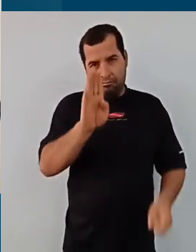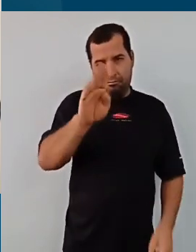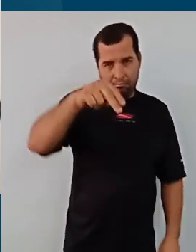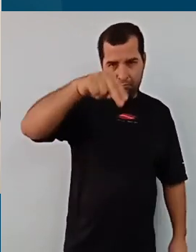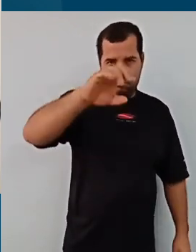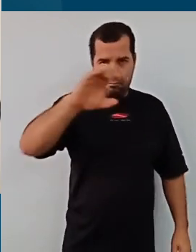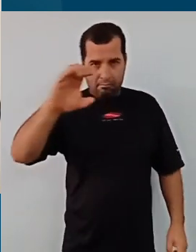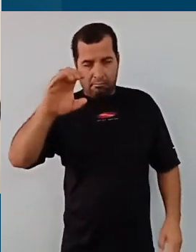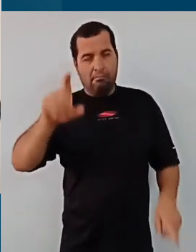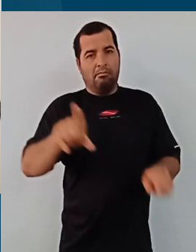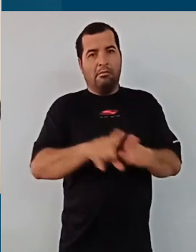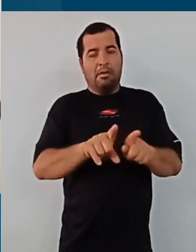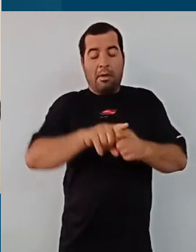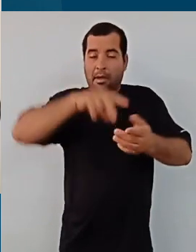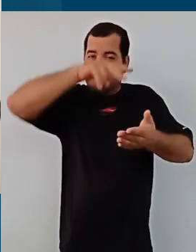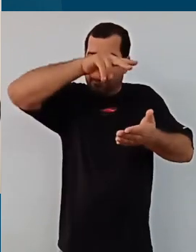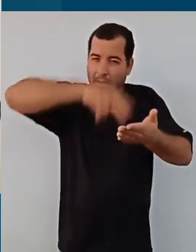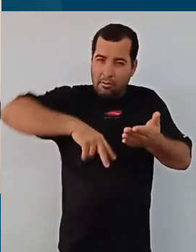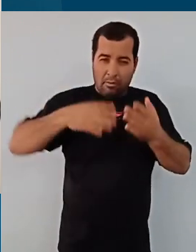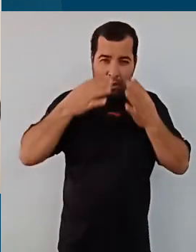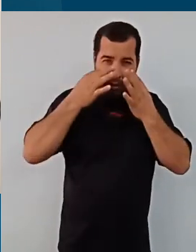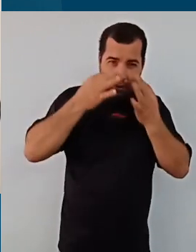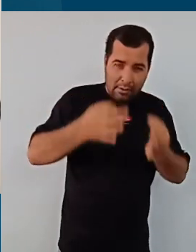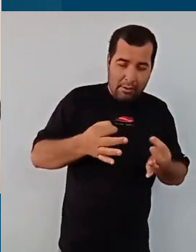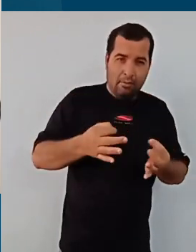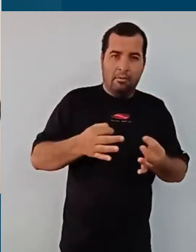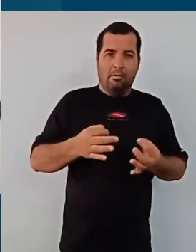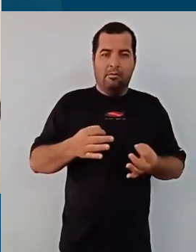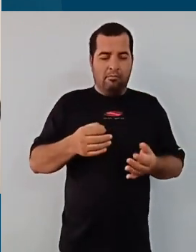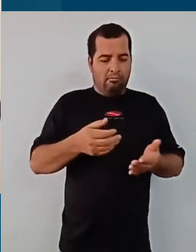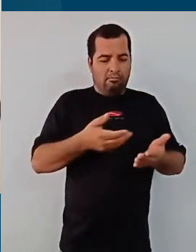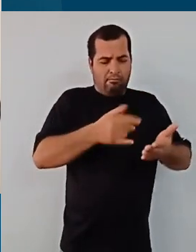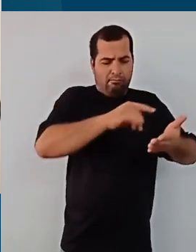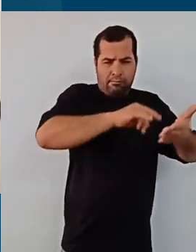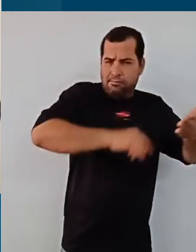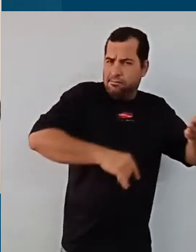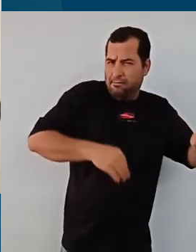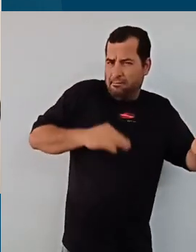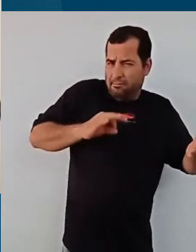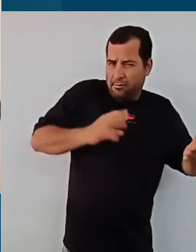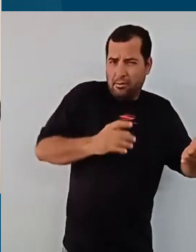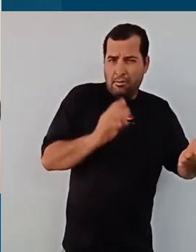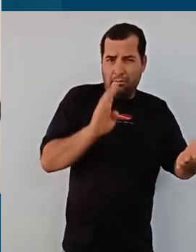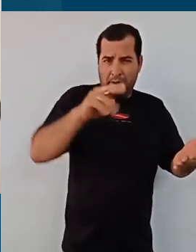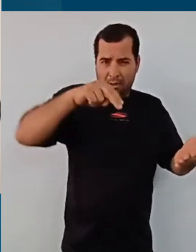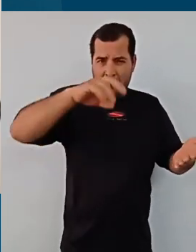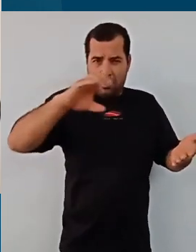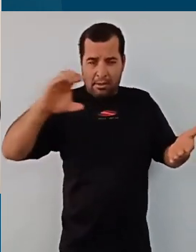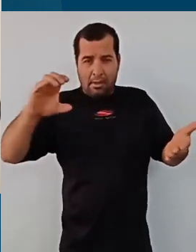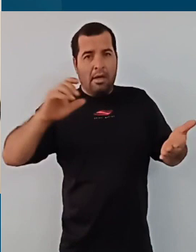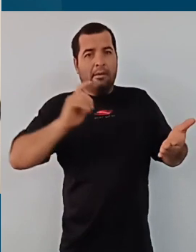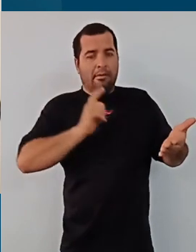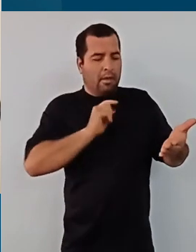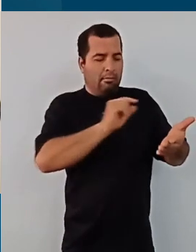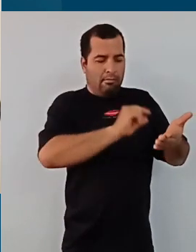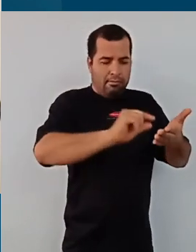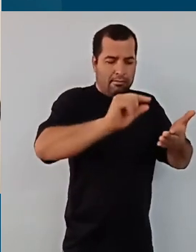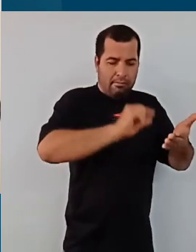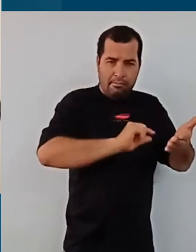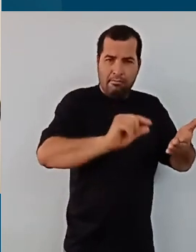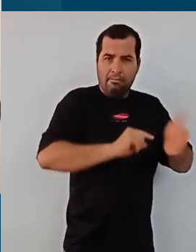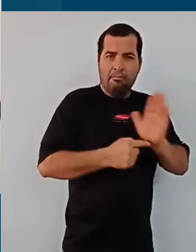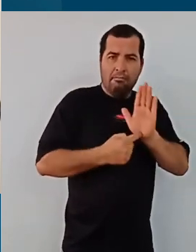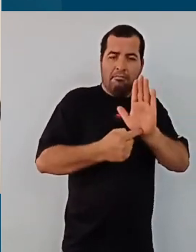do documento da base, nós vamos verificar em inúmeras passagens a mesma